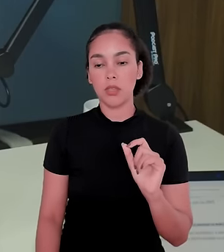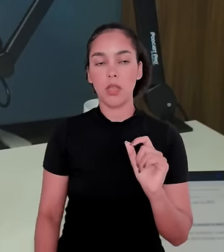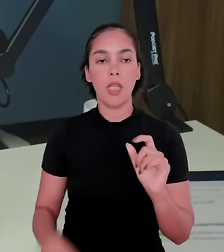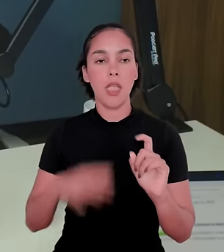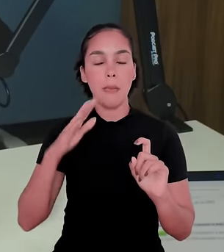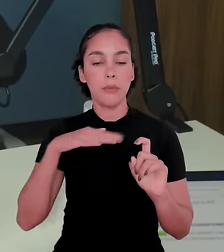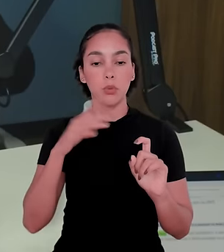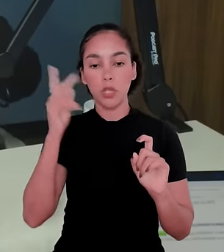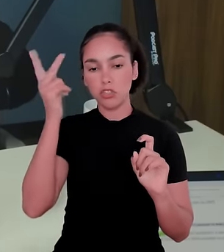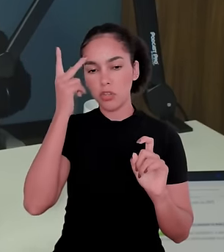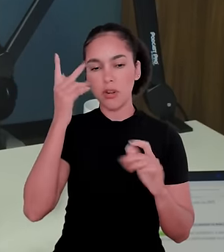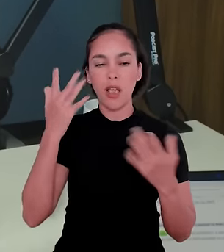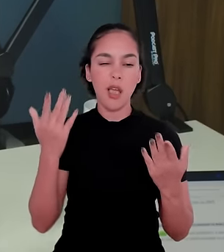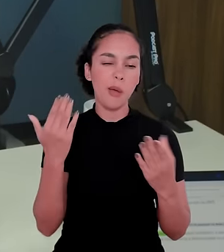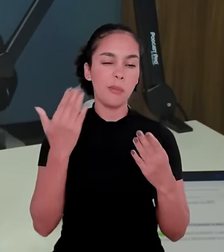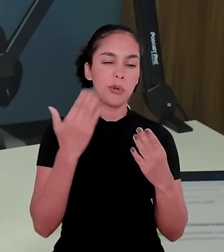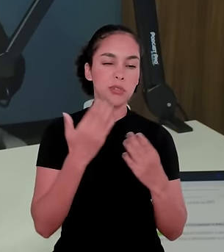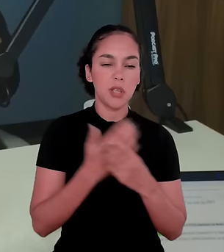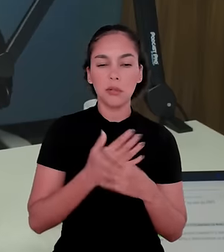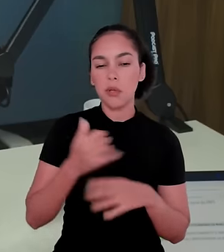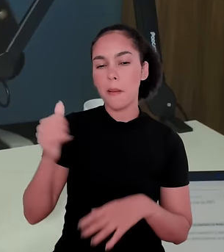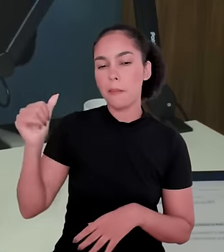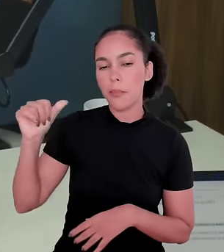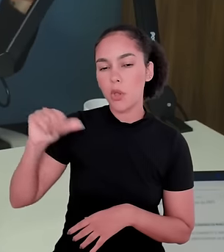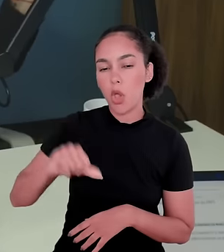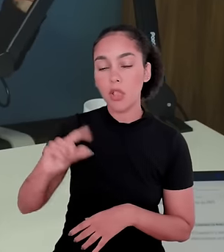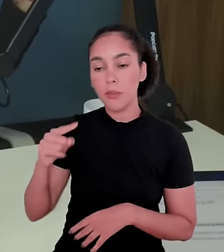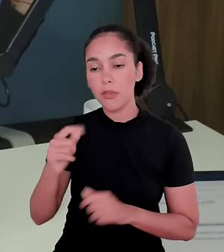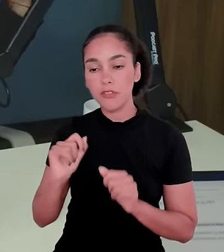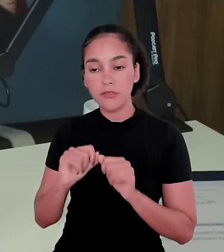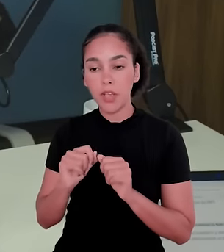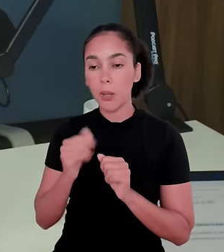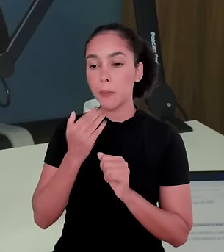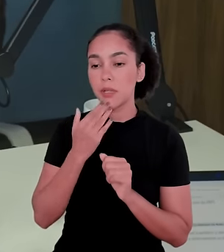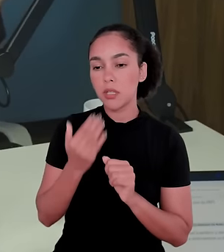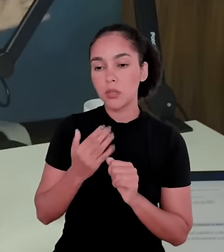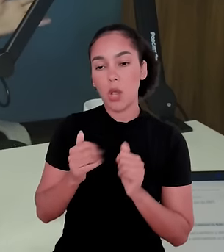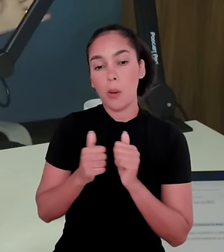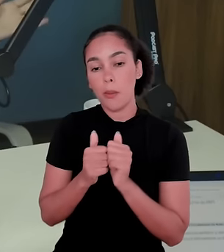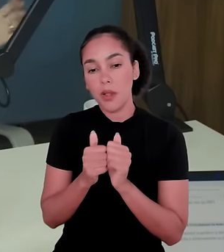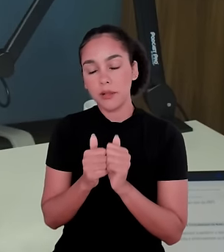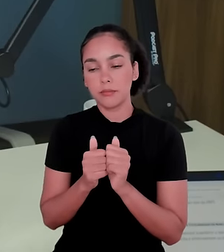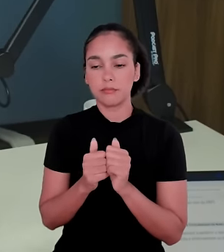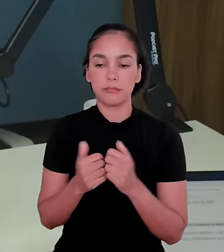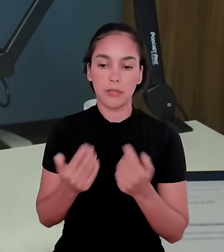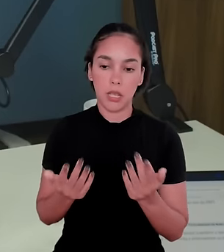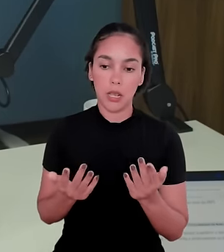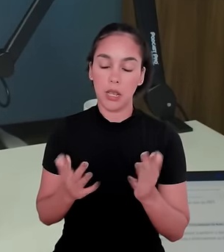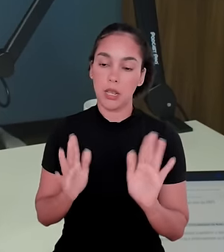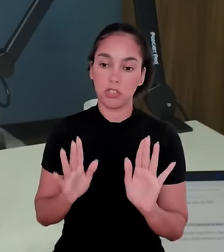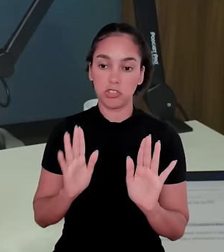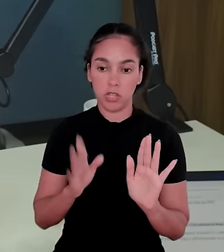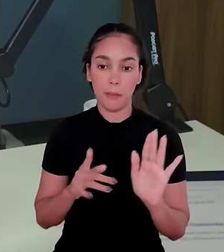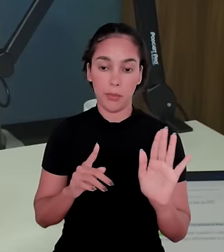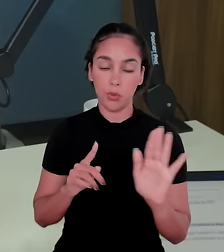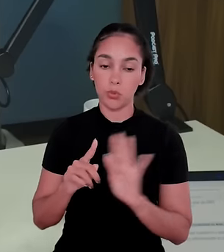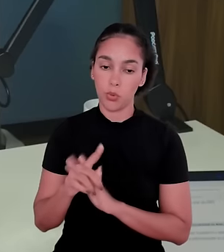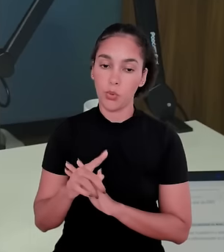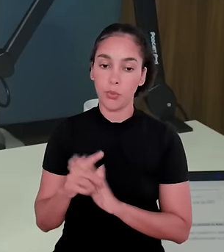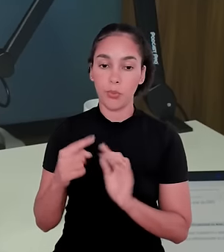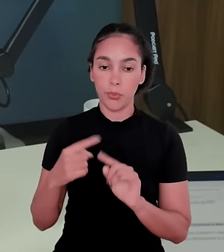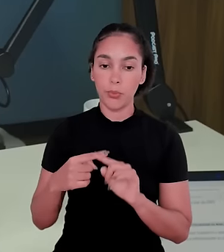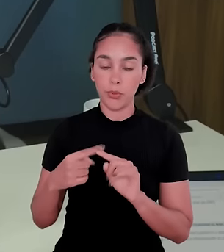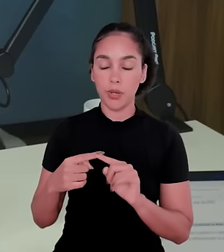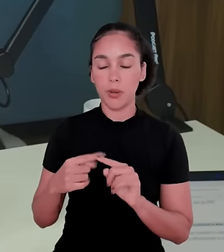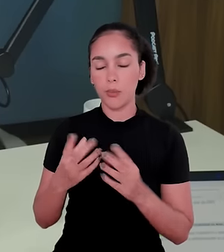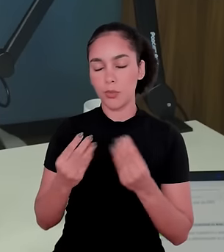de que ai o processo é o pior é depois que você faz o requerimento e ficar acompanhando né É É por isso que ele já perguntou porque eu